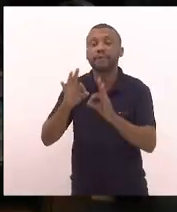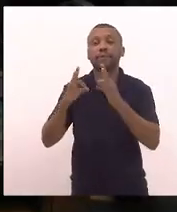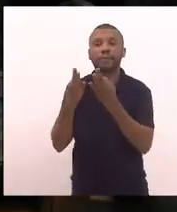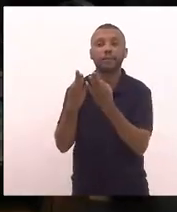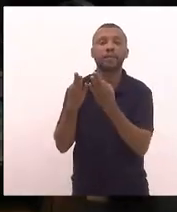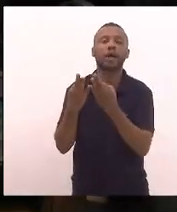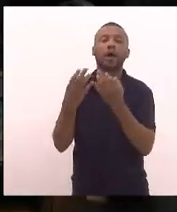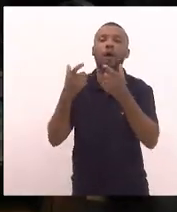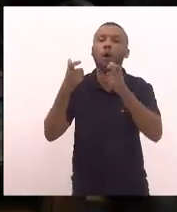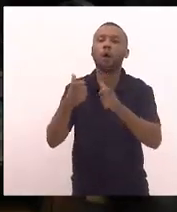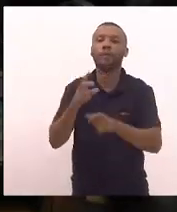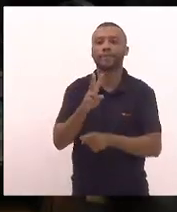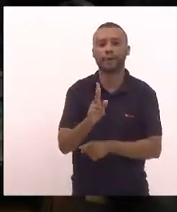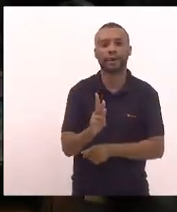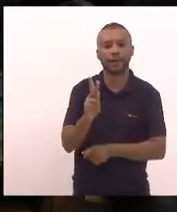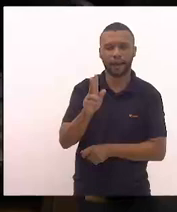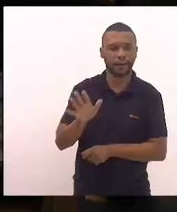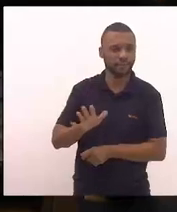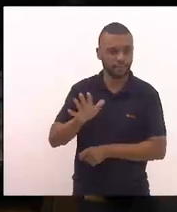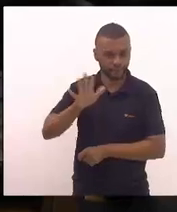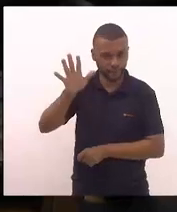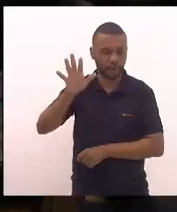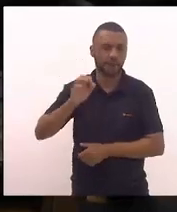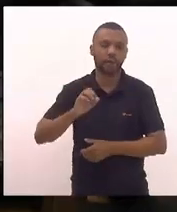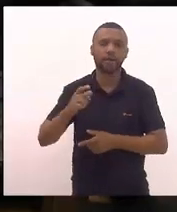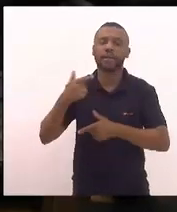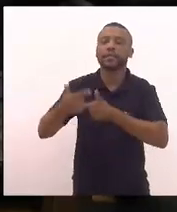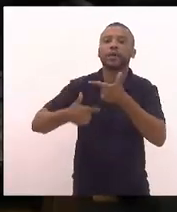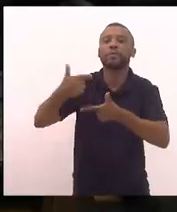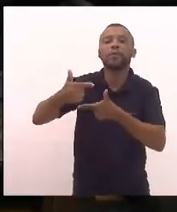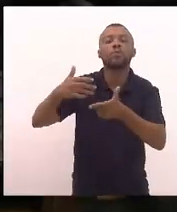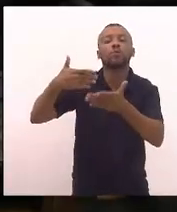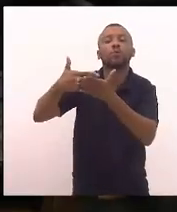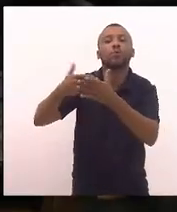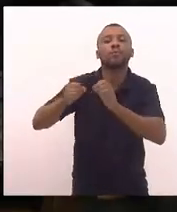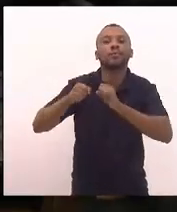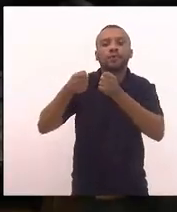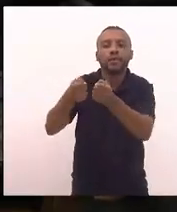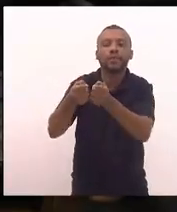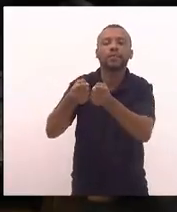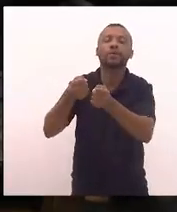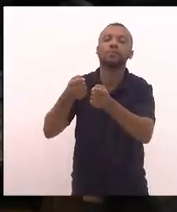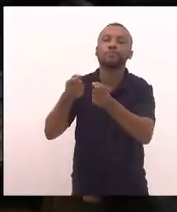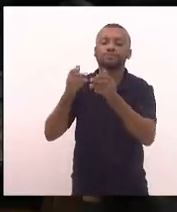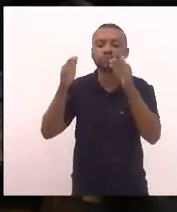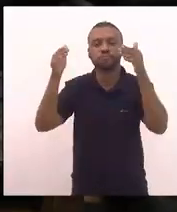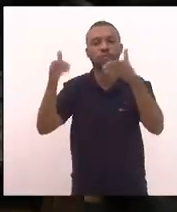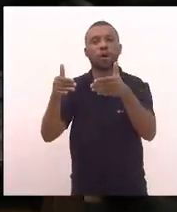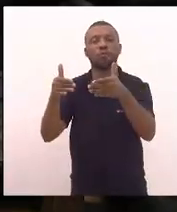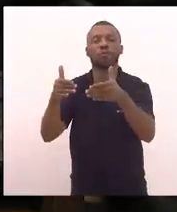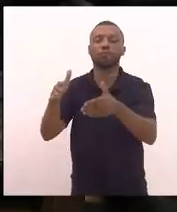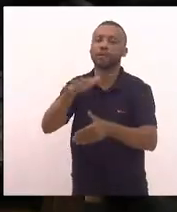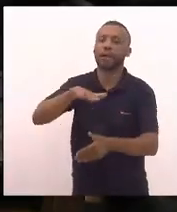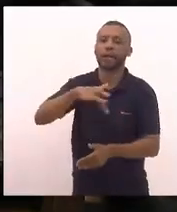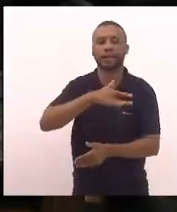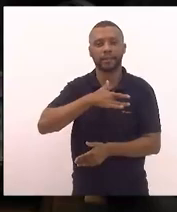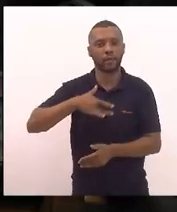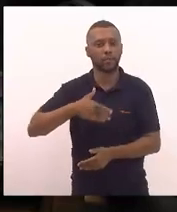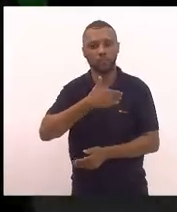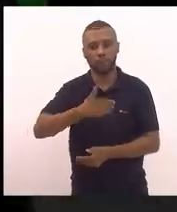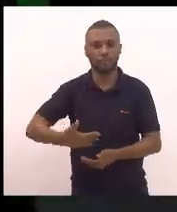Vila Kennedy, desenvolvendo desde então um trabalho de dedicação exclusiva na saúde pública.